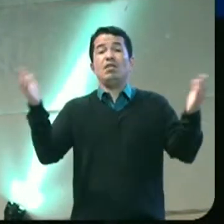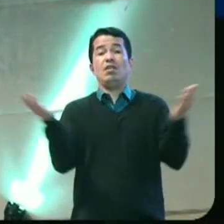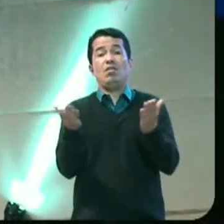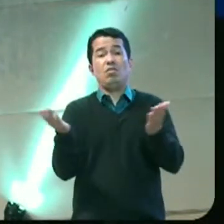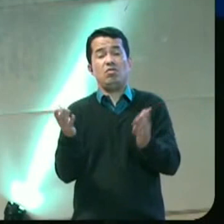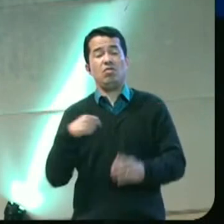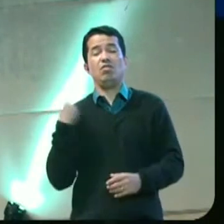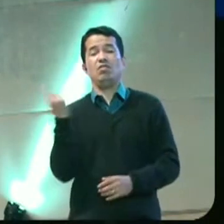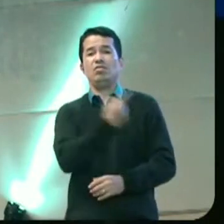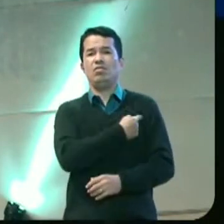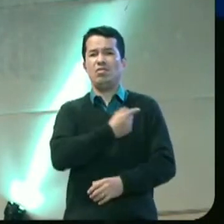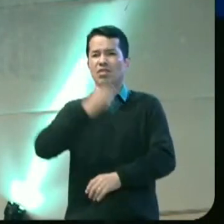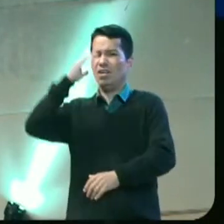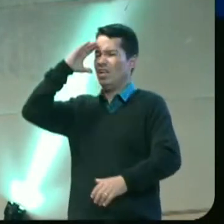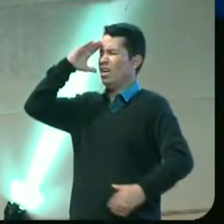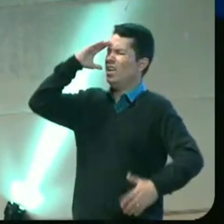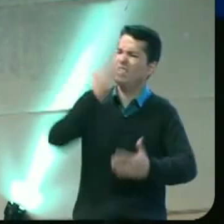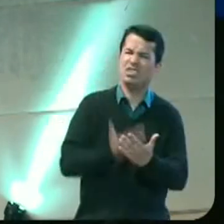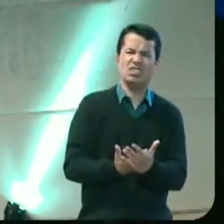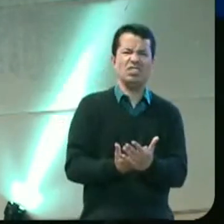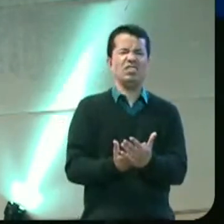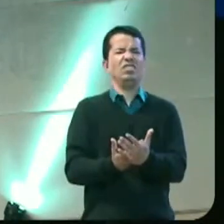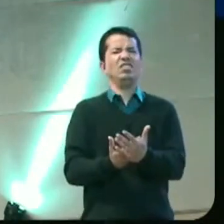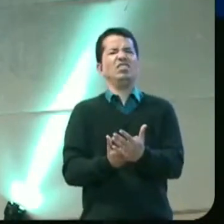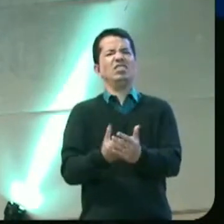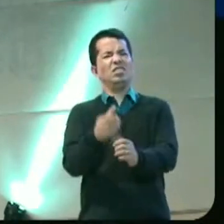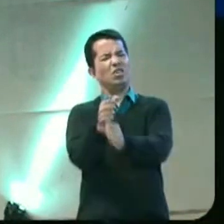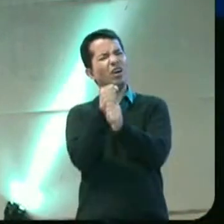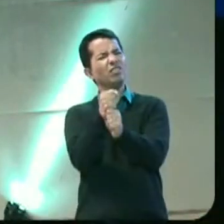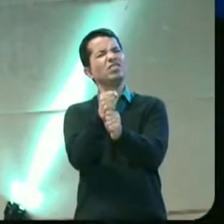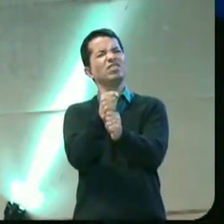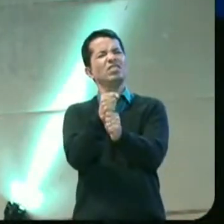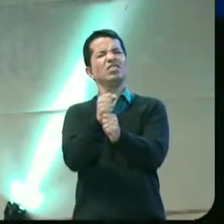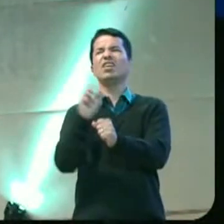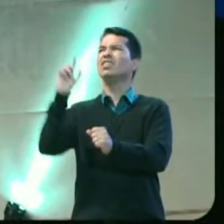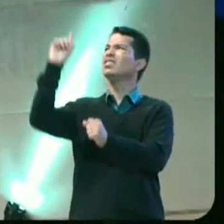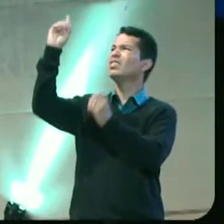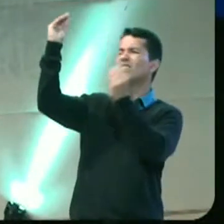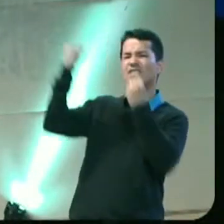fé, confiança podem ser fortalecidas.